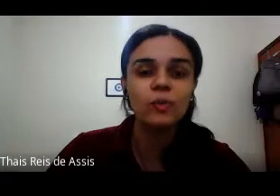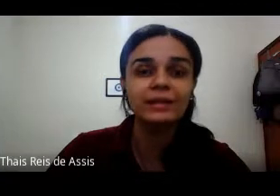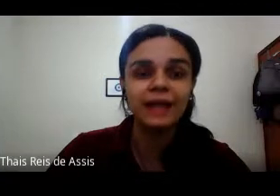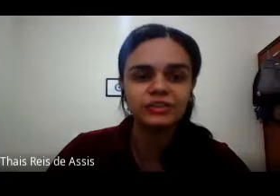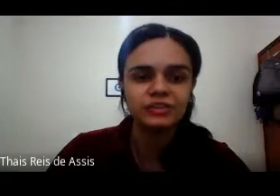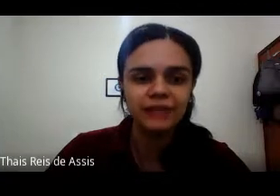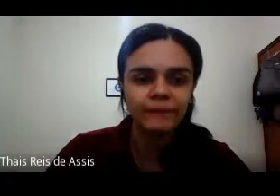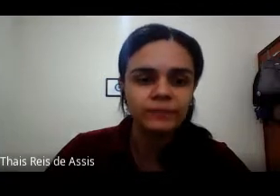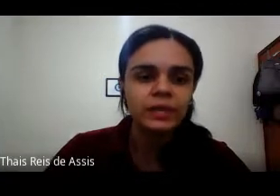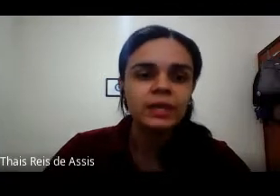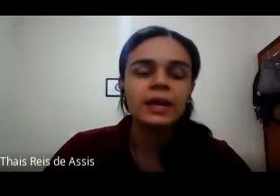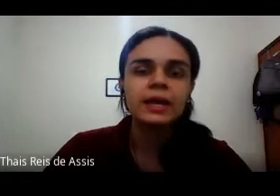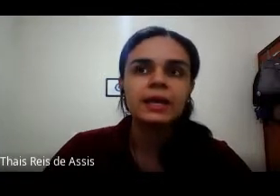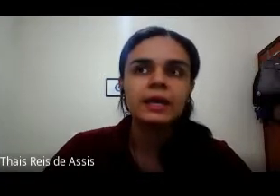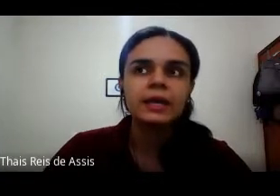de qualidade, tá?